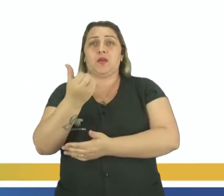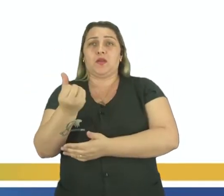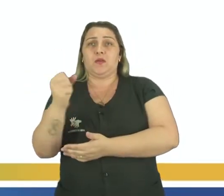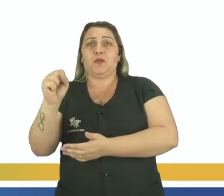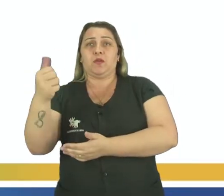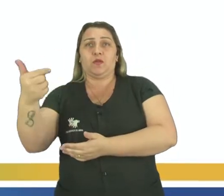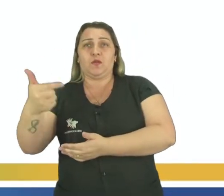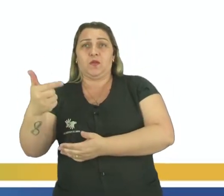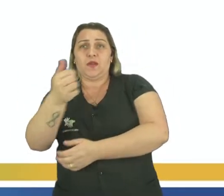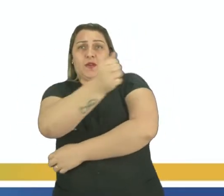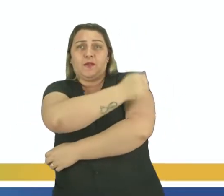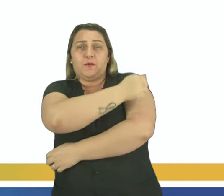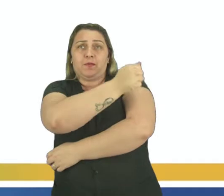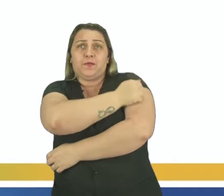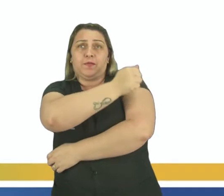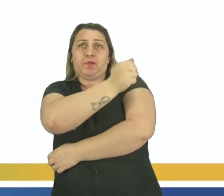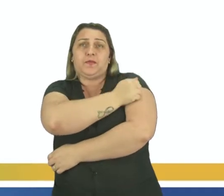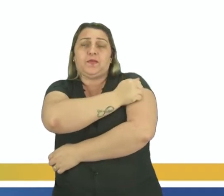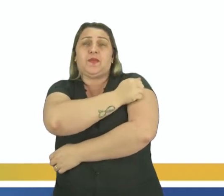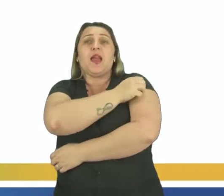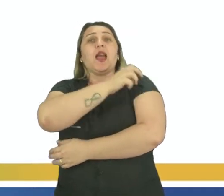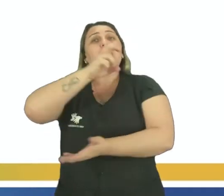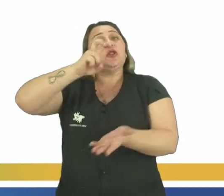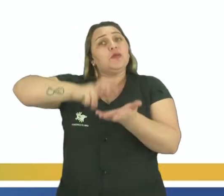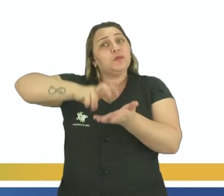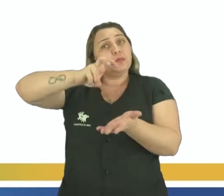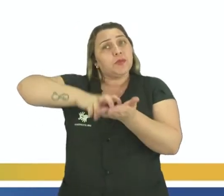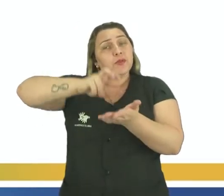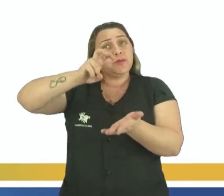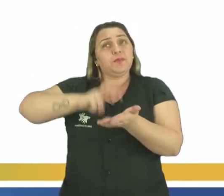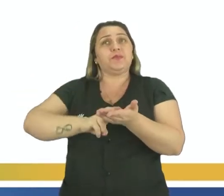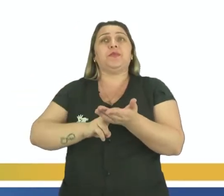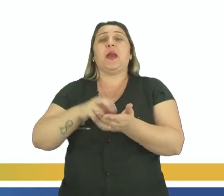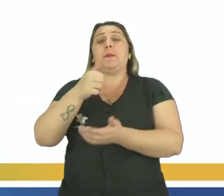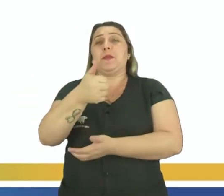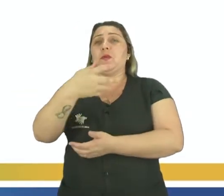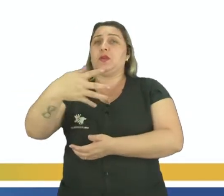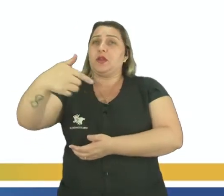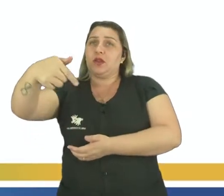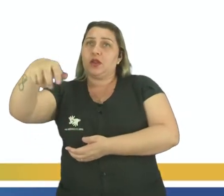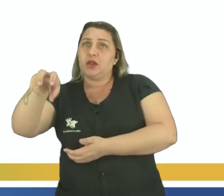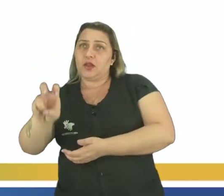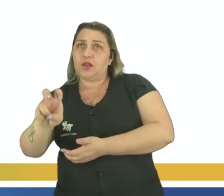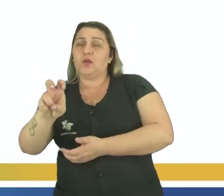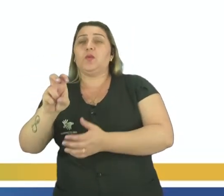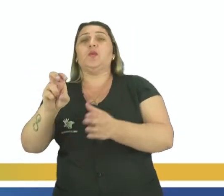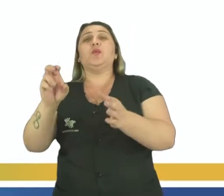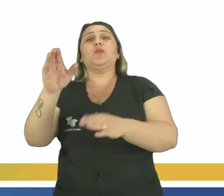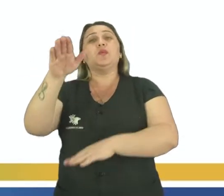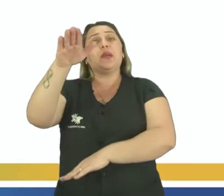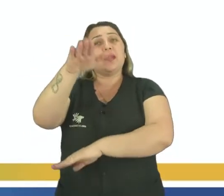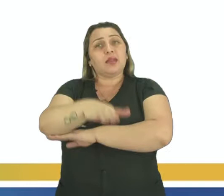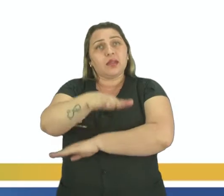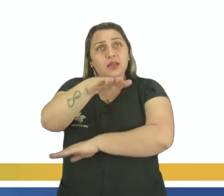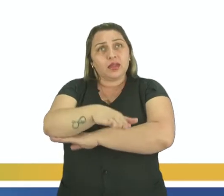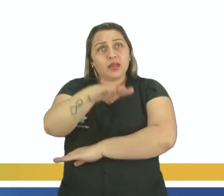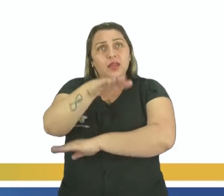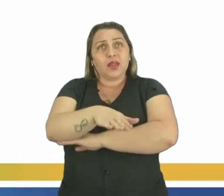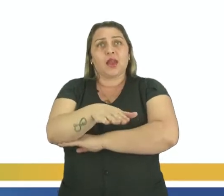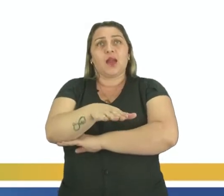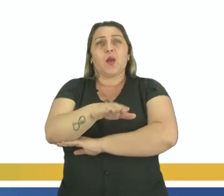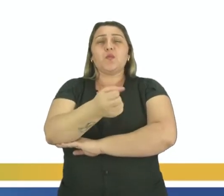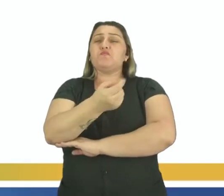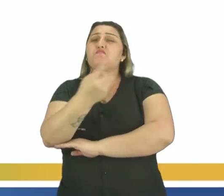1.682 alunos no turno da manhã e 1.475 no turno da